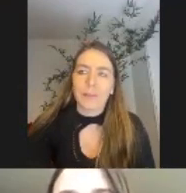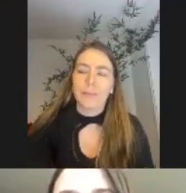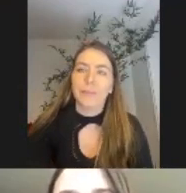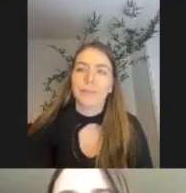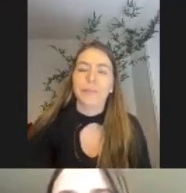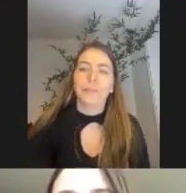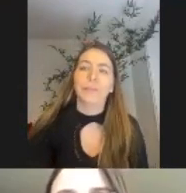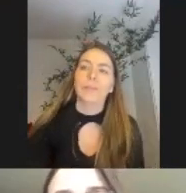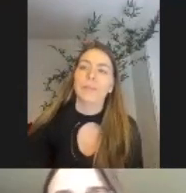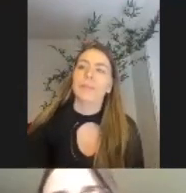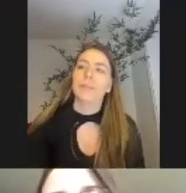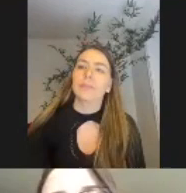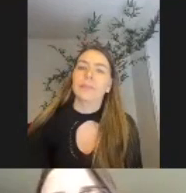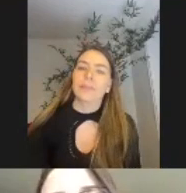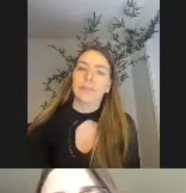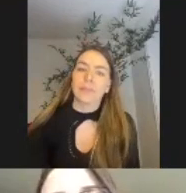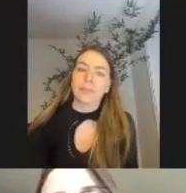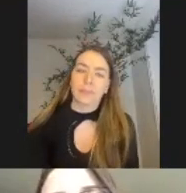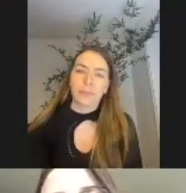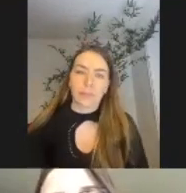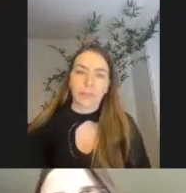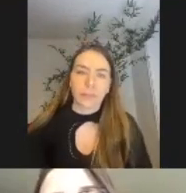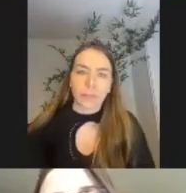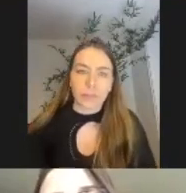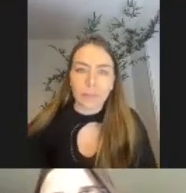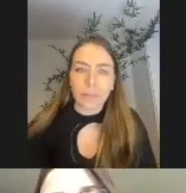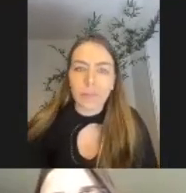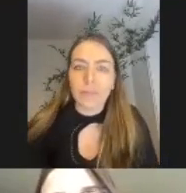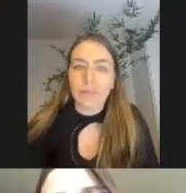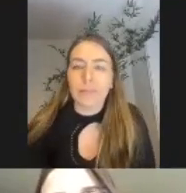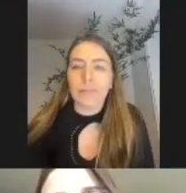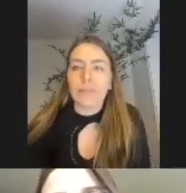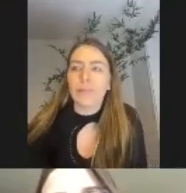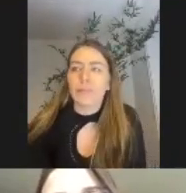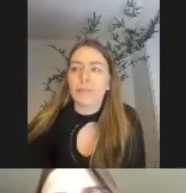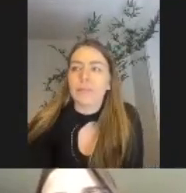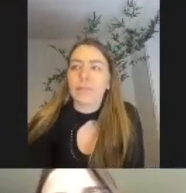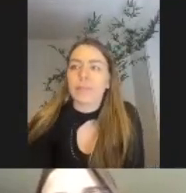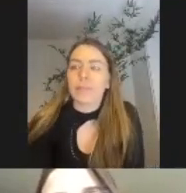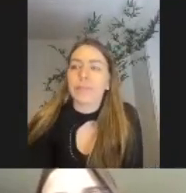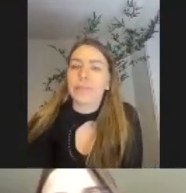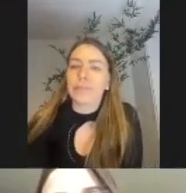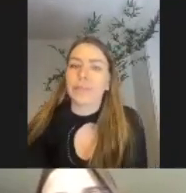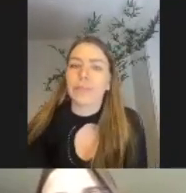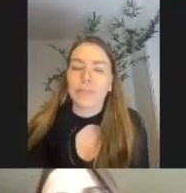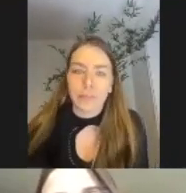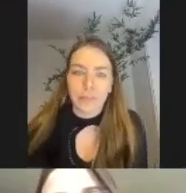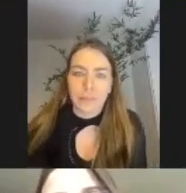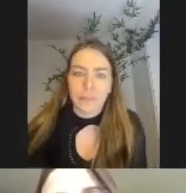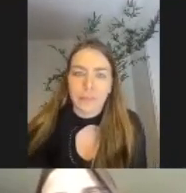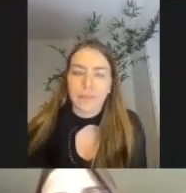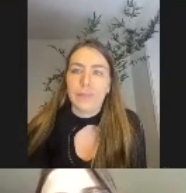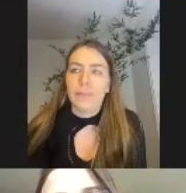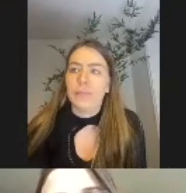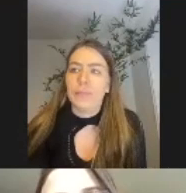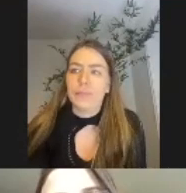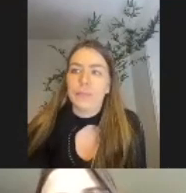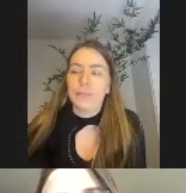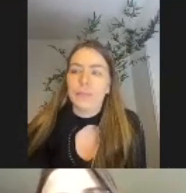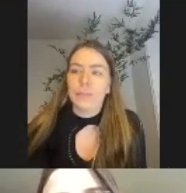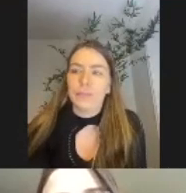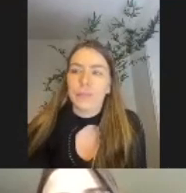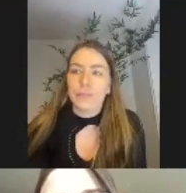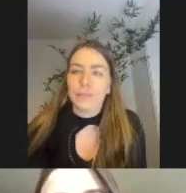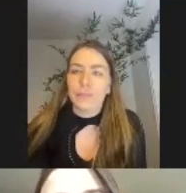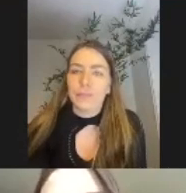por exemplo, você está trabalhando home office, você vai usar o final de semana, por exemplo, a Débora Montini, né, que é a Débora Low Carb, ela é enfermeira,